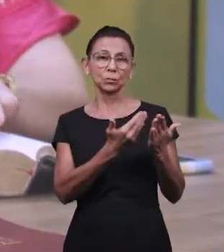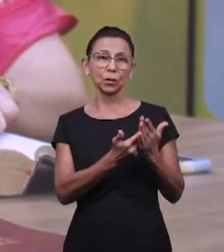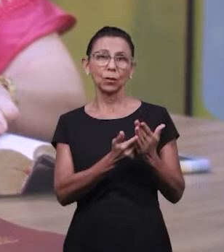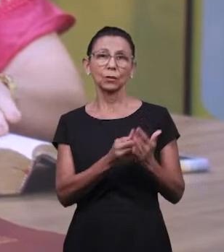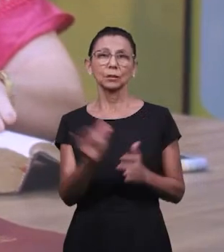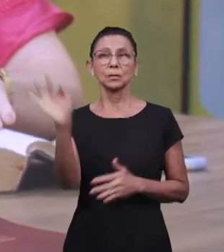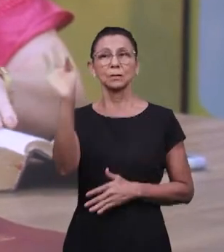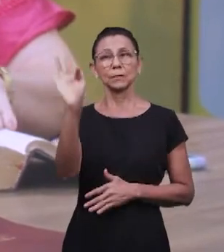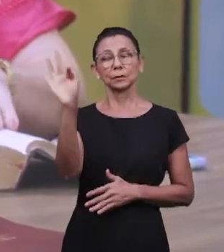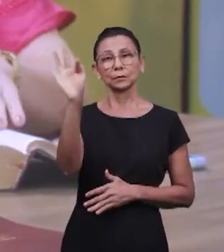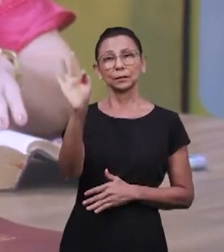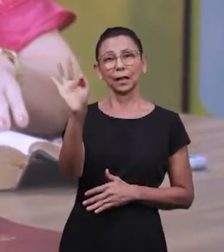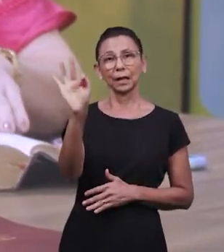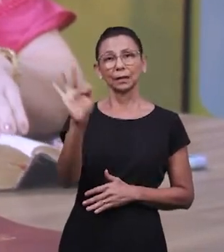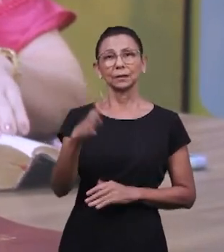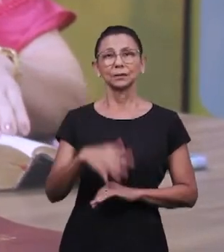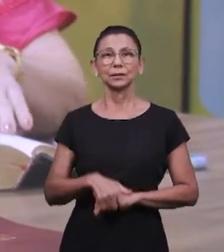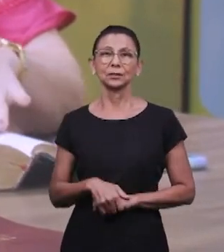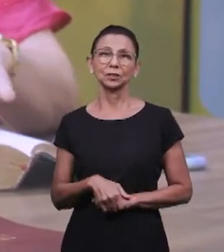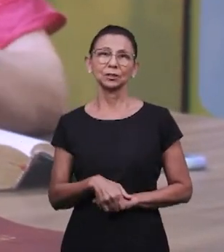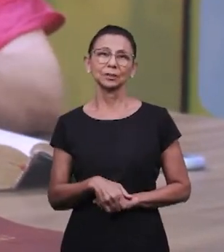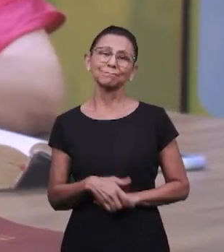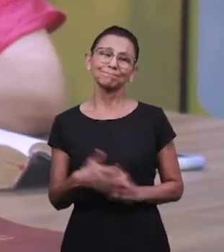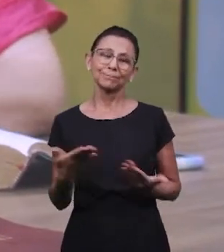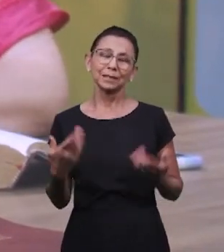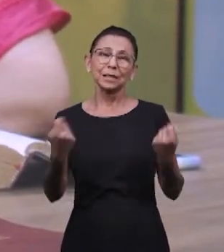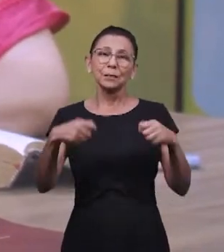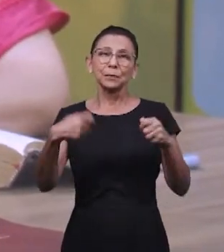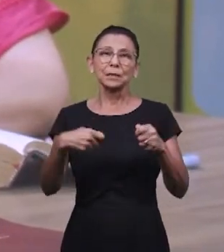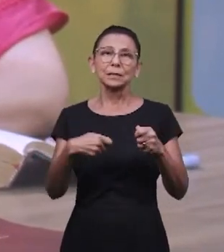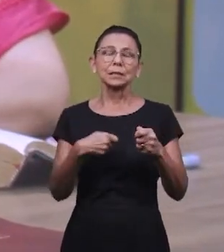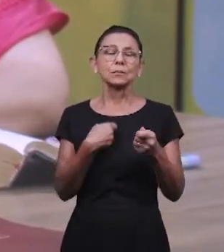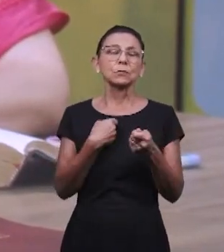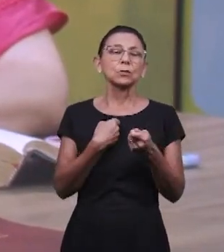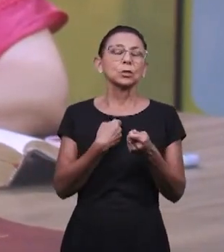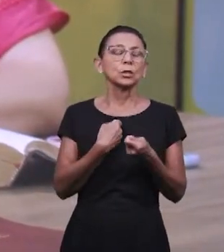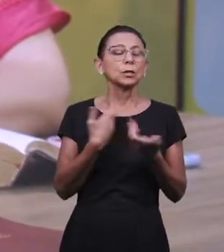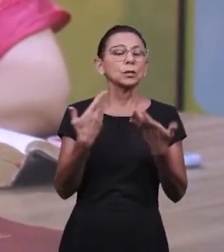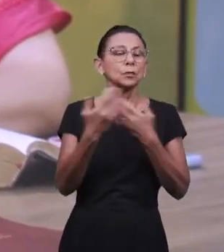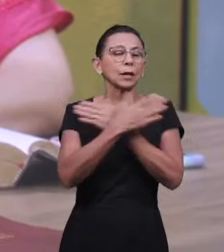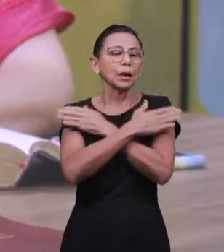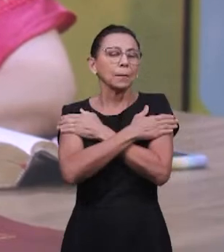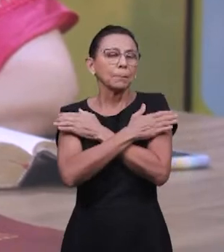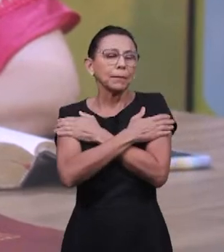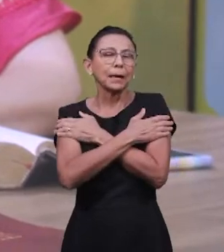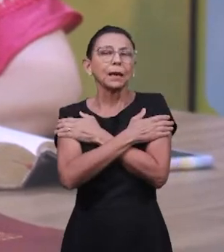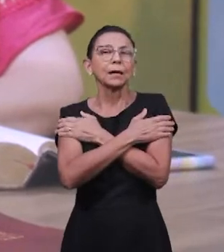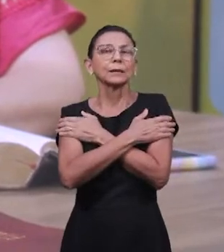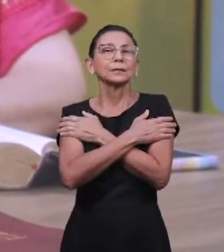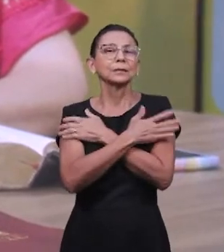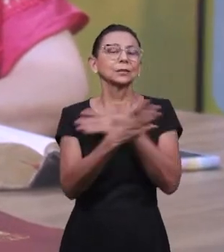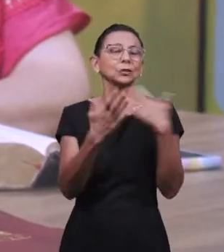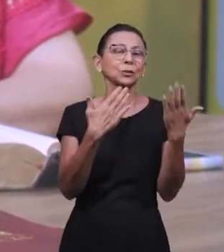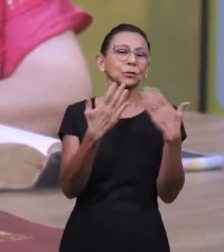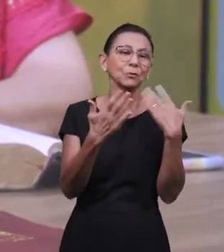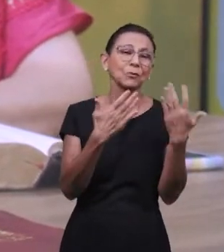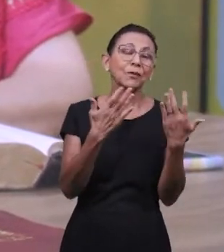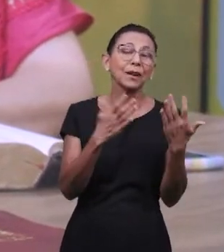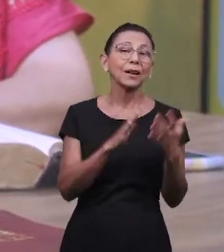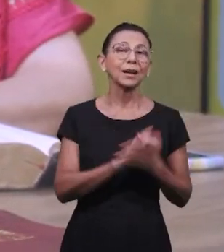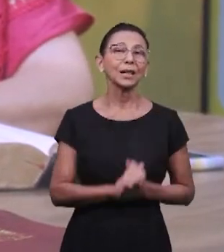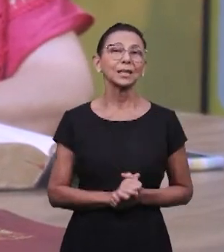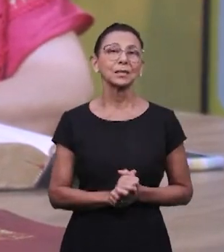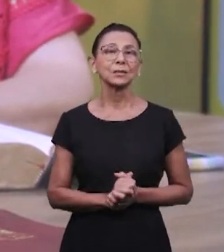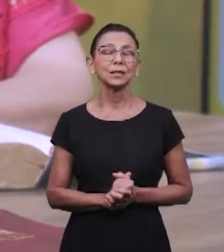carentes de uma conversa, carentes de um acolhimento, carentes de um abraço, que procuram as pessoas nesse sentido para